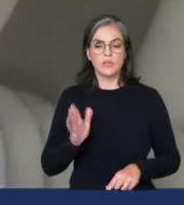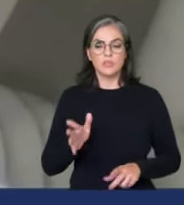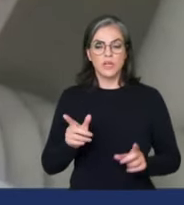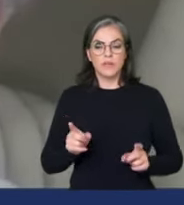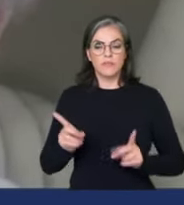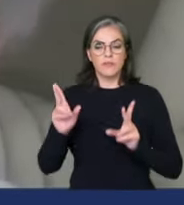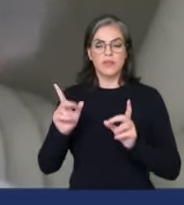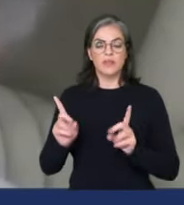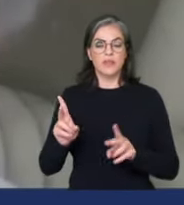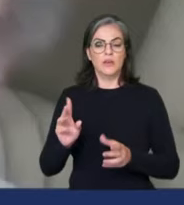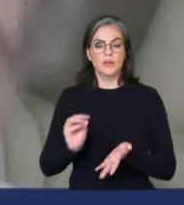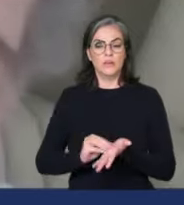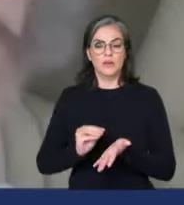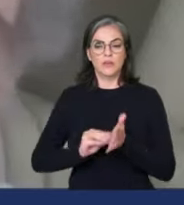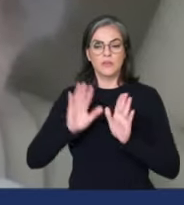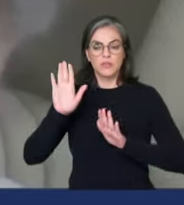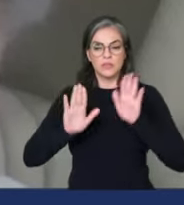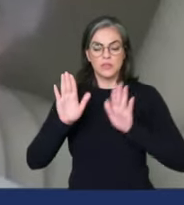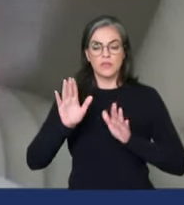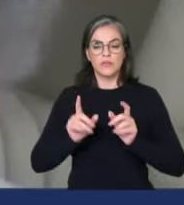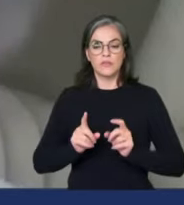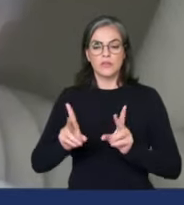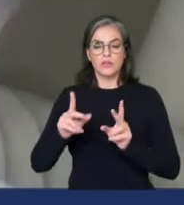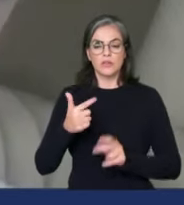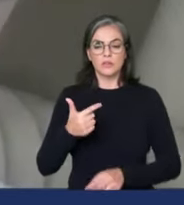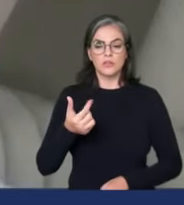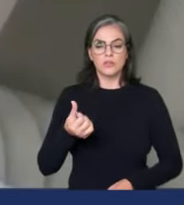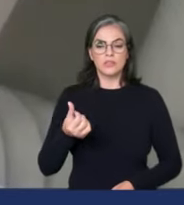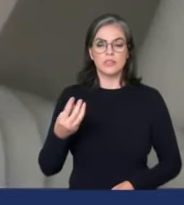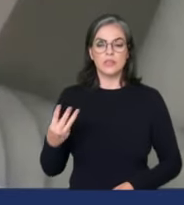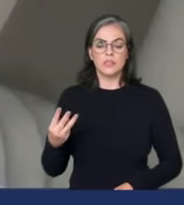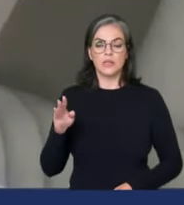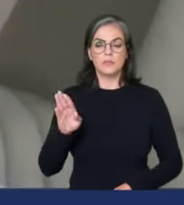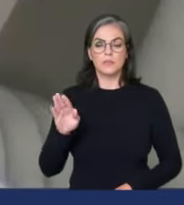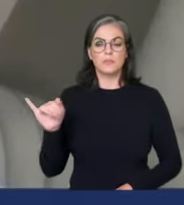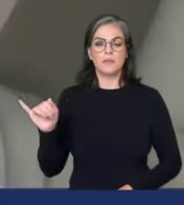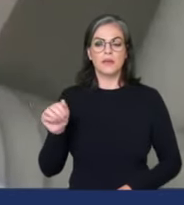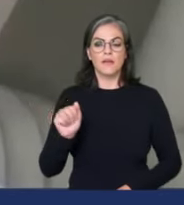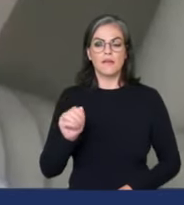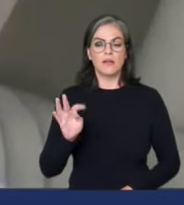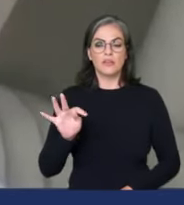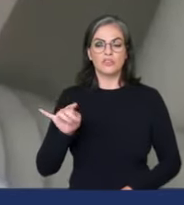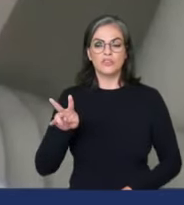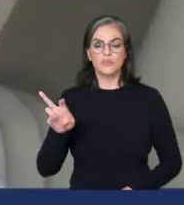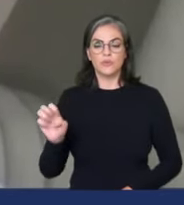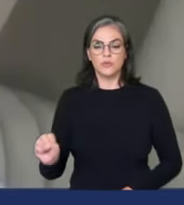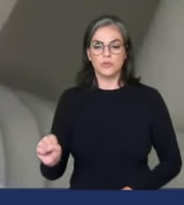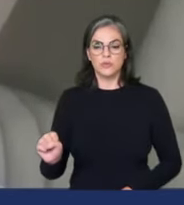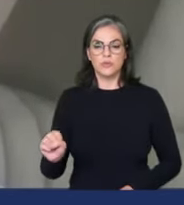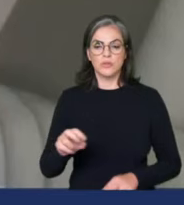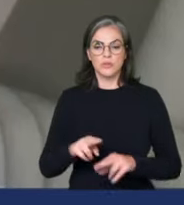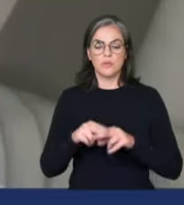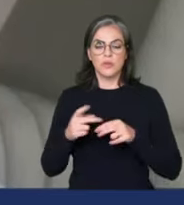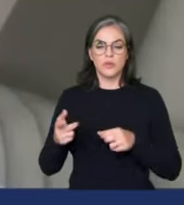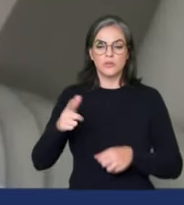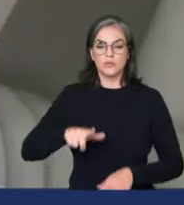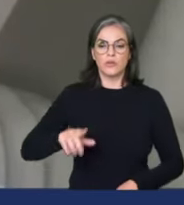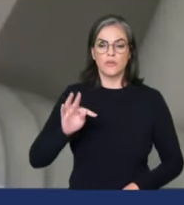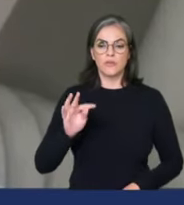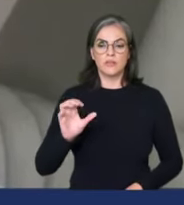licitação, 263 bilhões de seus ativos, com aval do TCU e do STF. Então,